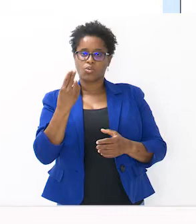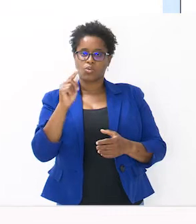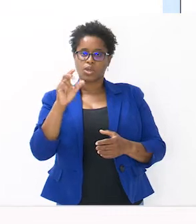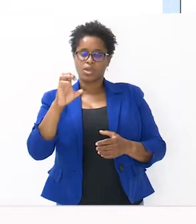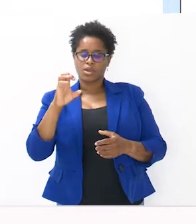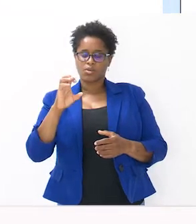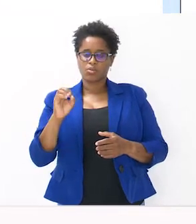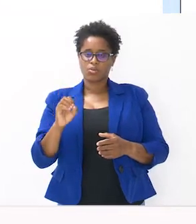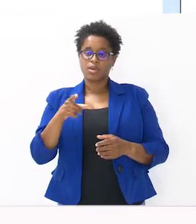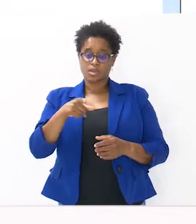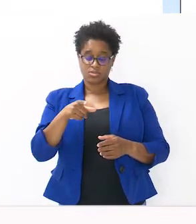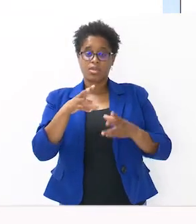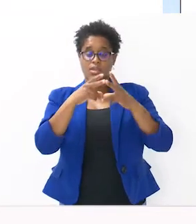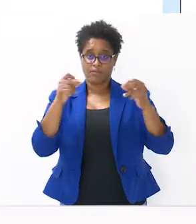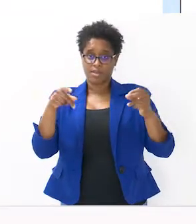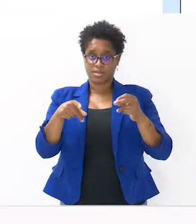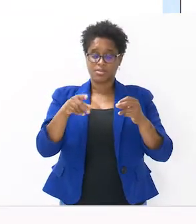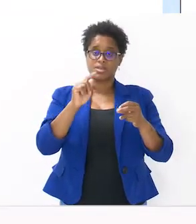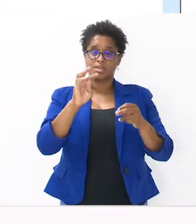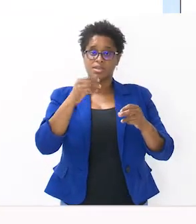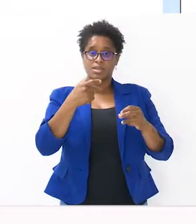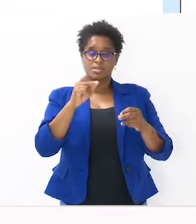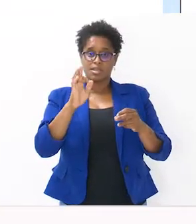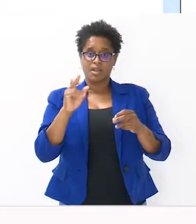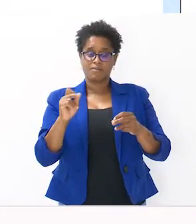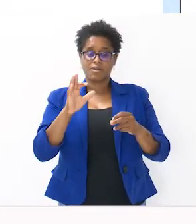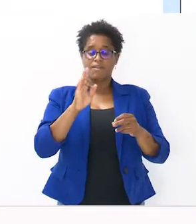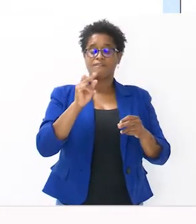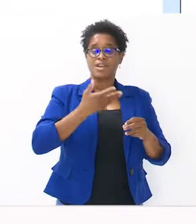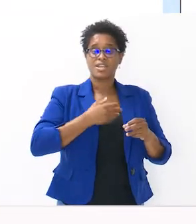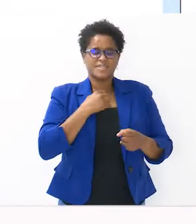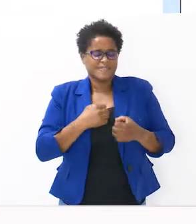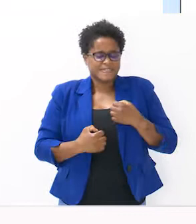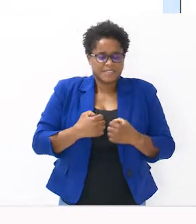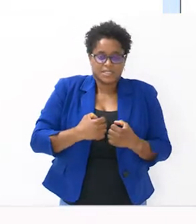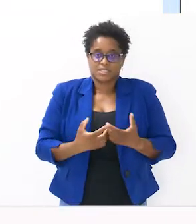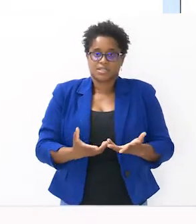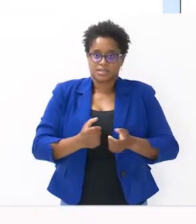era esta frase. Ai que estafa, que fadiga.